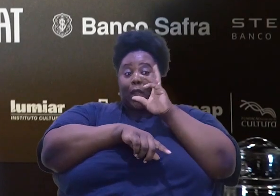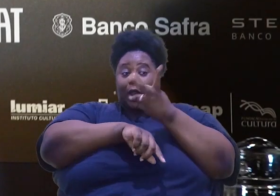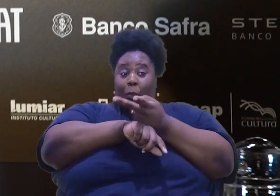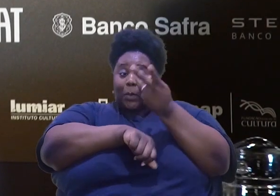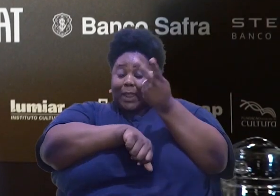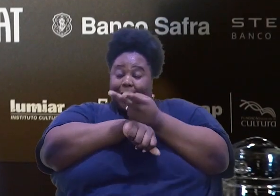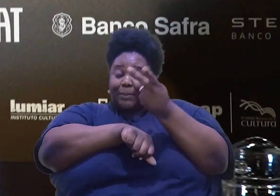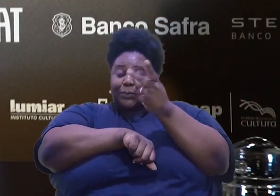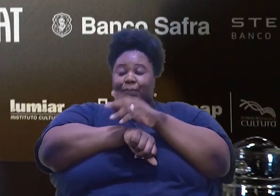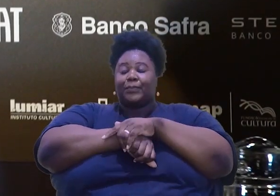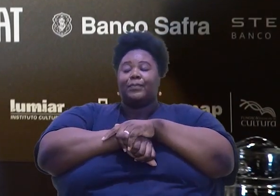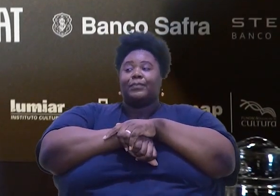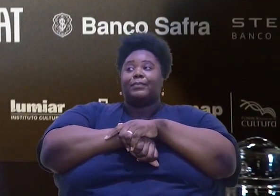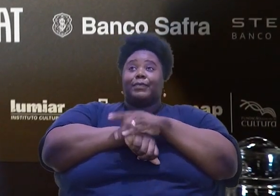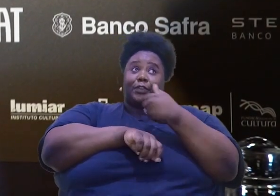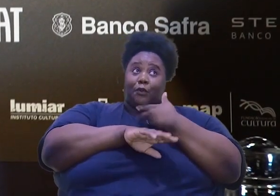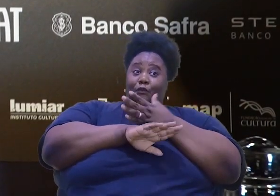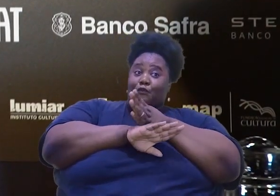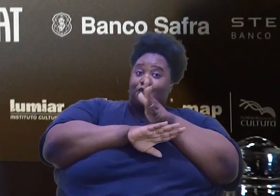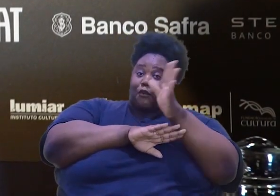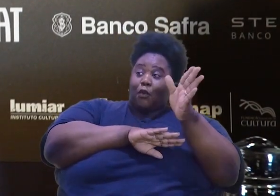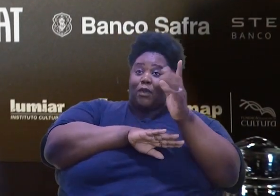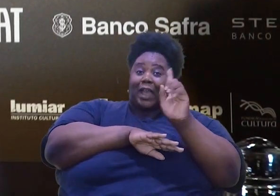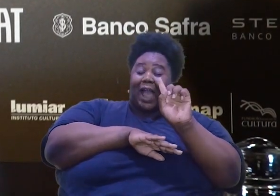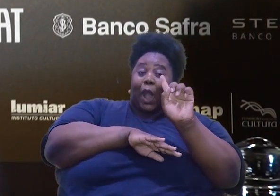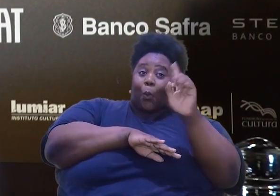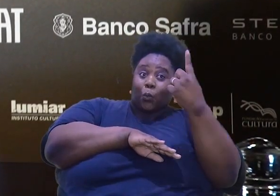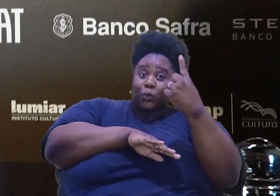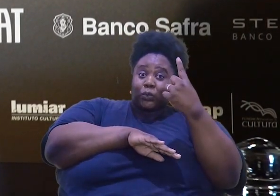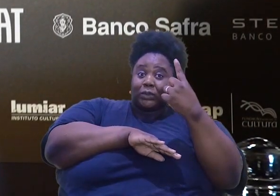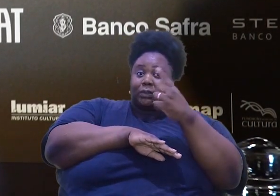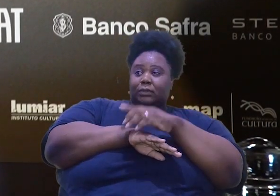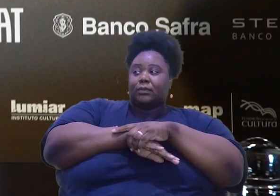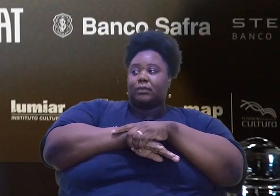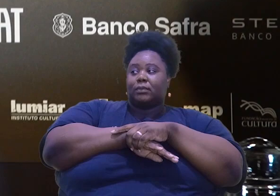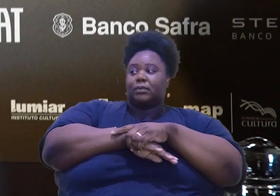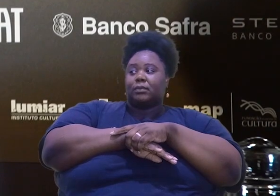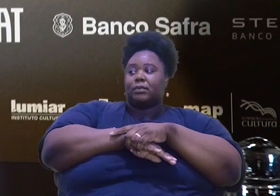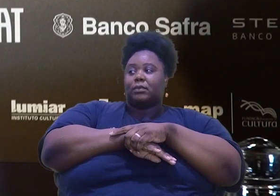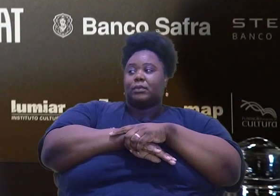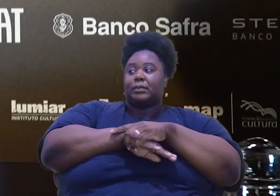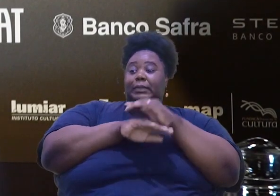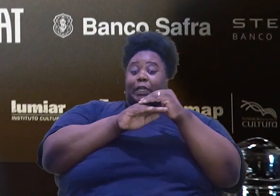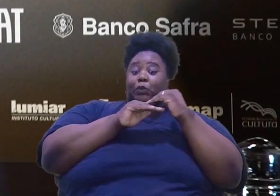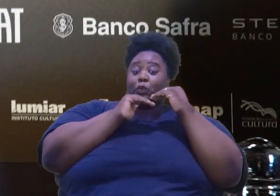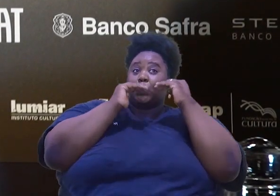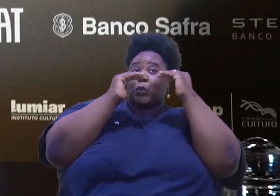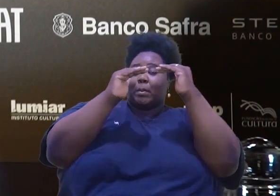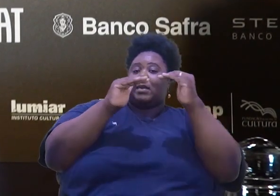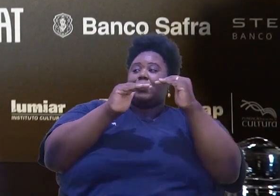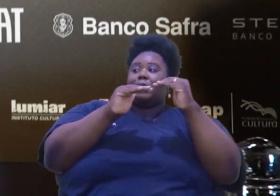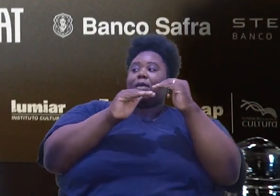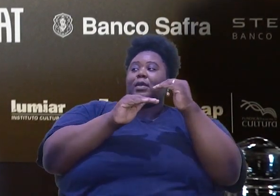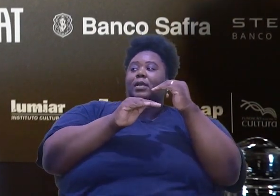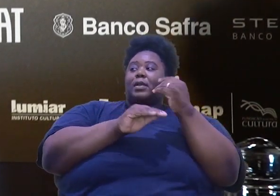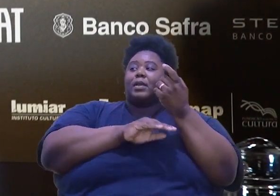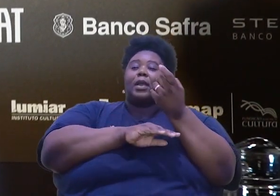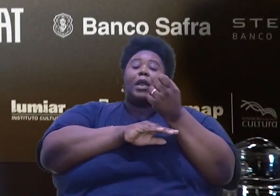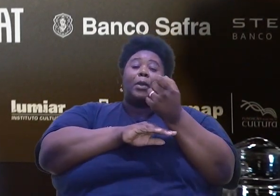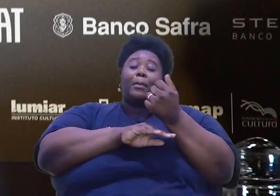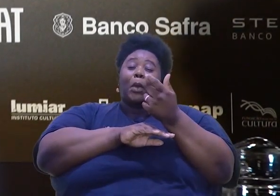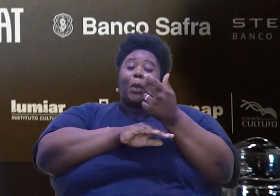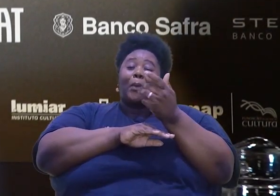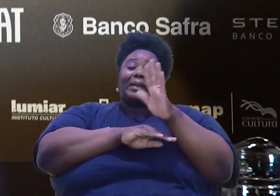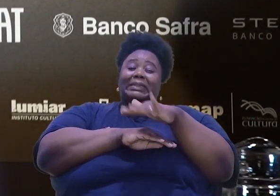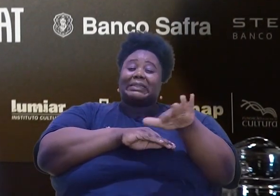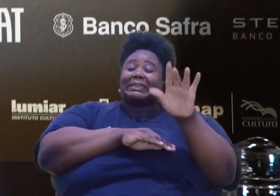prêmio. Foi a única vez que eu fiquei no andar de cima. Pouquíssimas